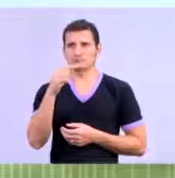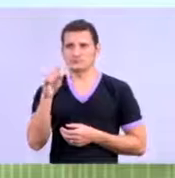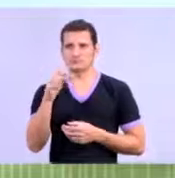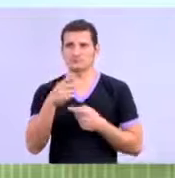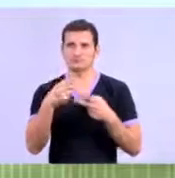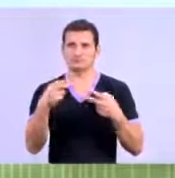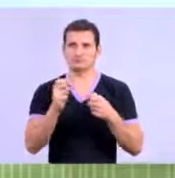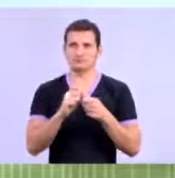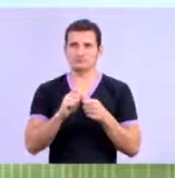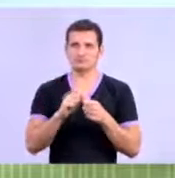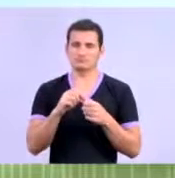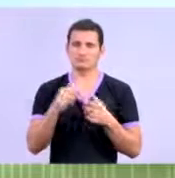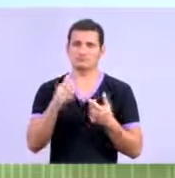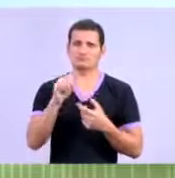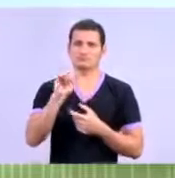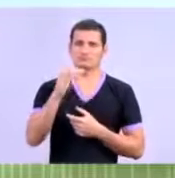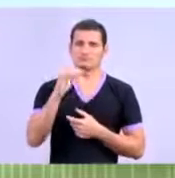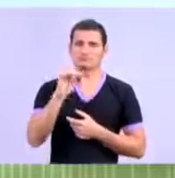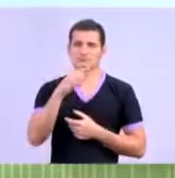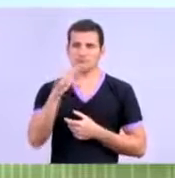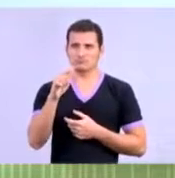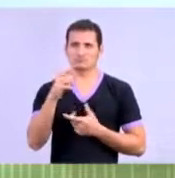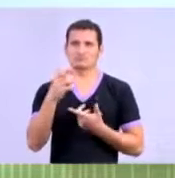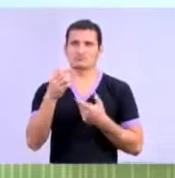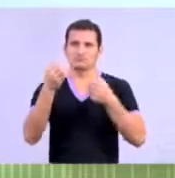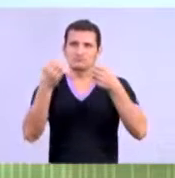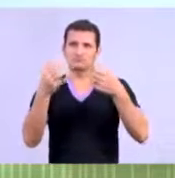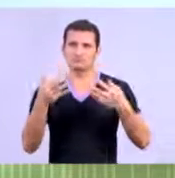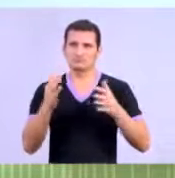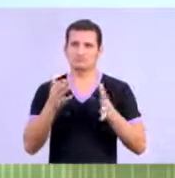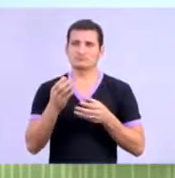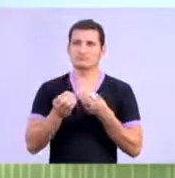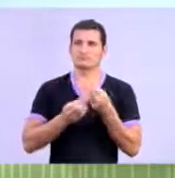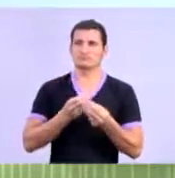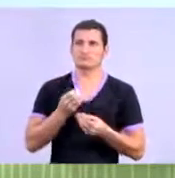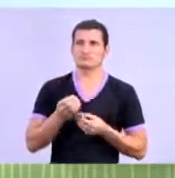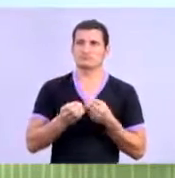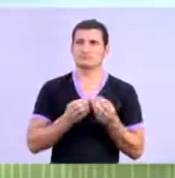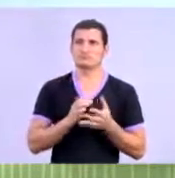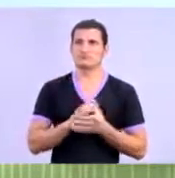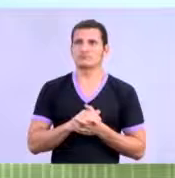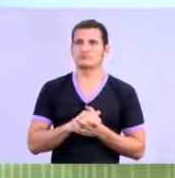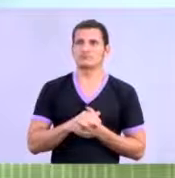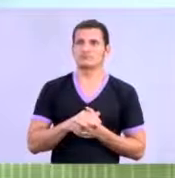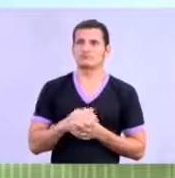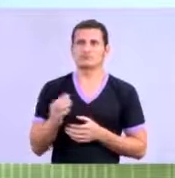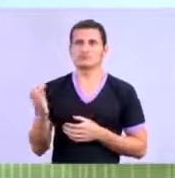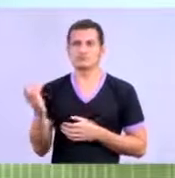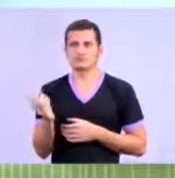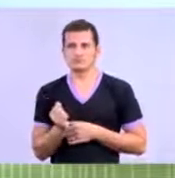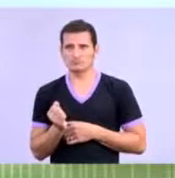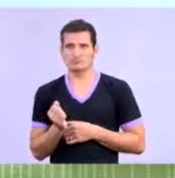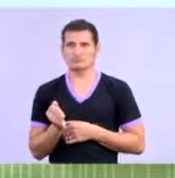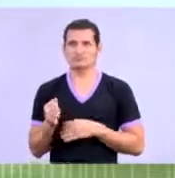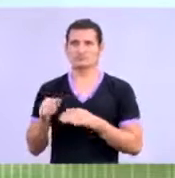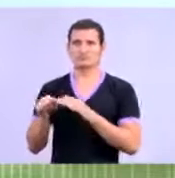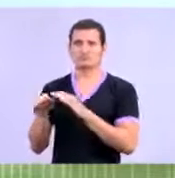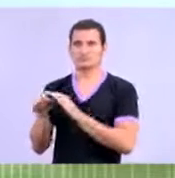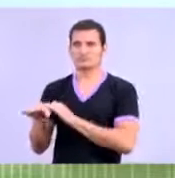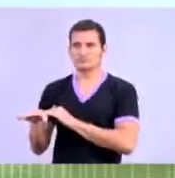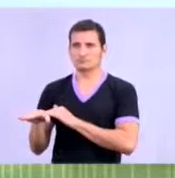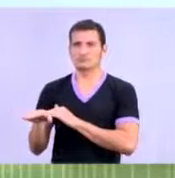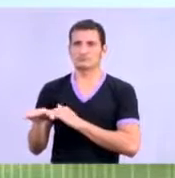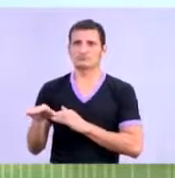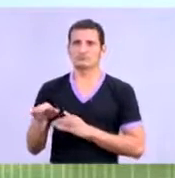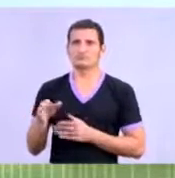Aquelas ações que eu acabei de definir no slide anterior. Como é que a gente vai definir o sacar de uma conta corrente, o depositar de uma conta